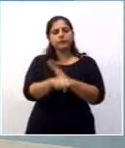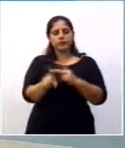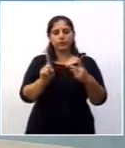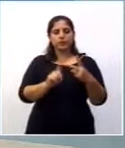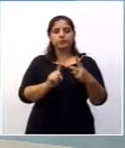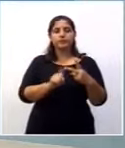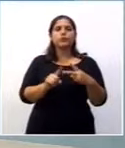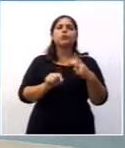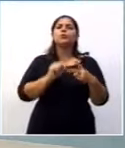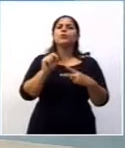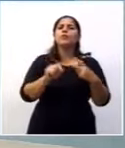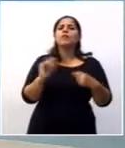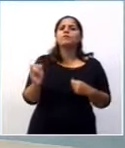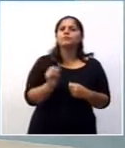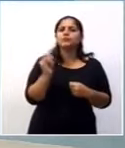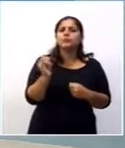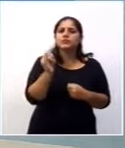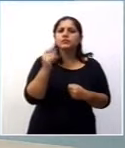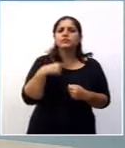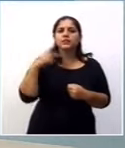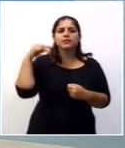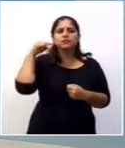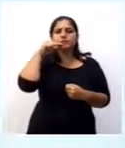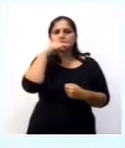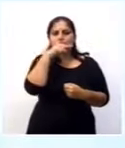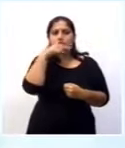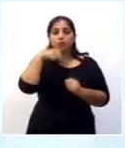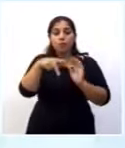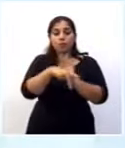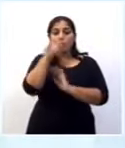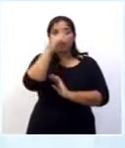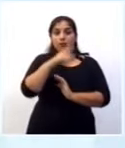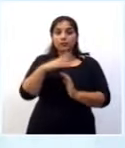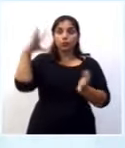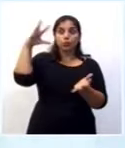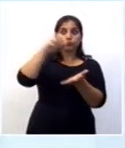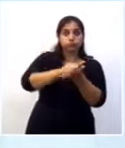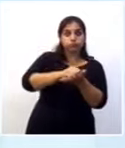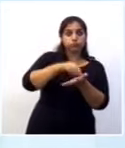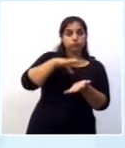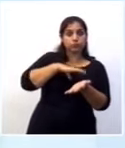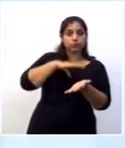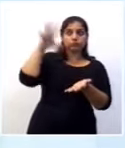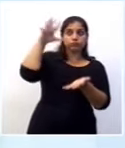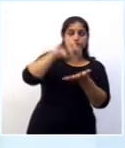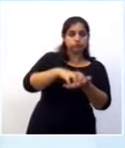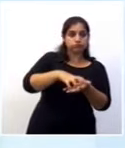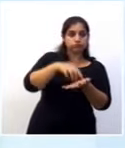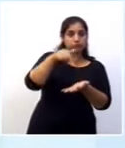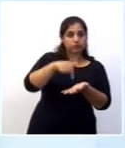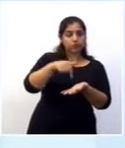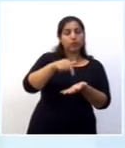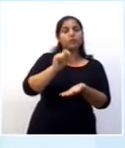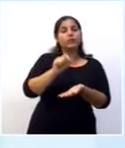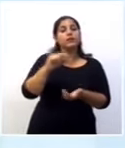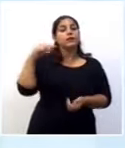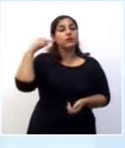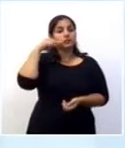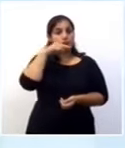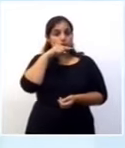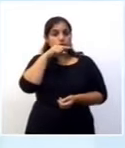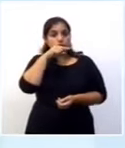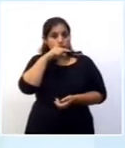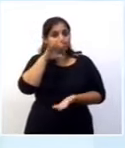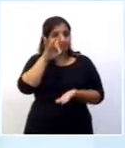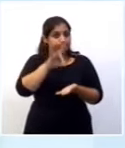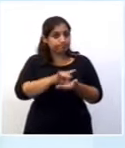é: qual foi a importância da cana-de-açúcar para o Brasil colonial, né? A cana-de-açúcar, ela